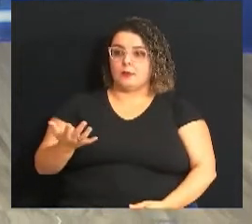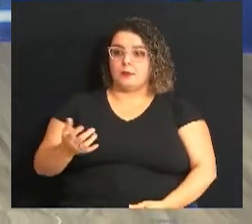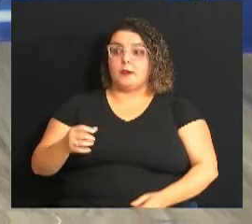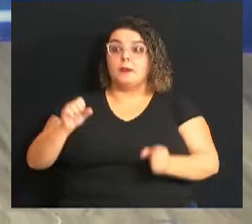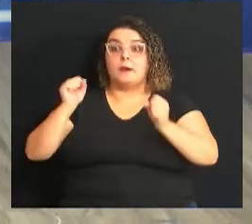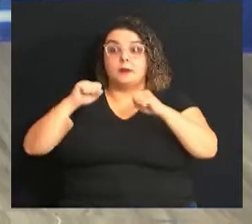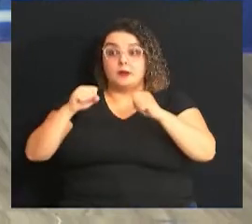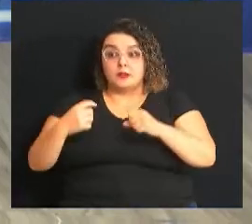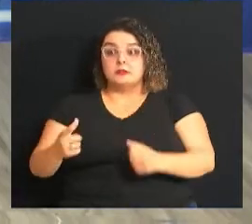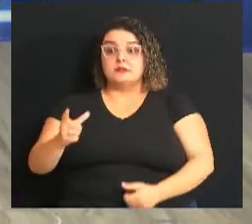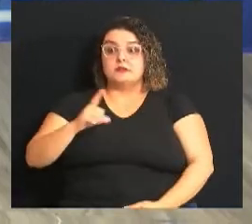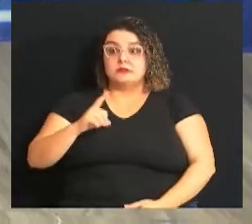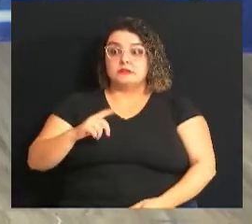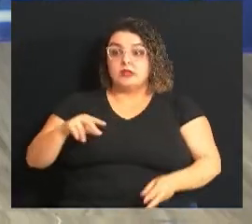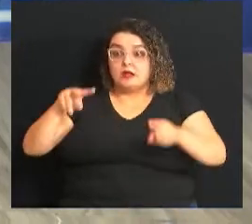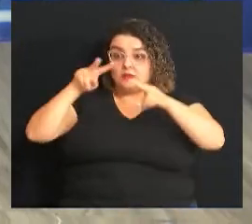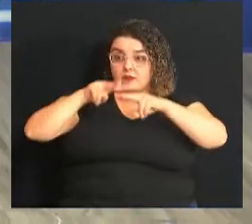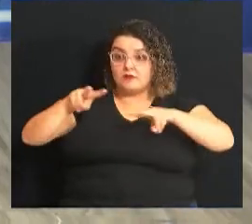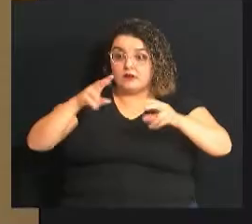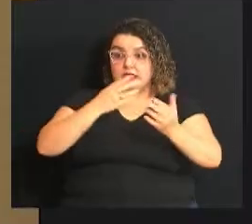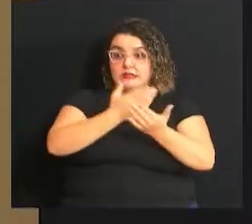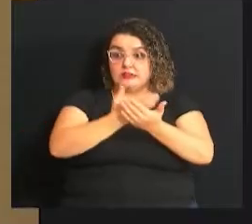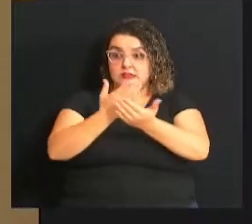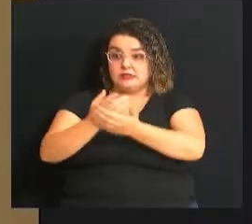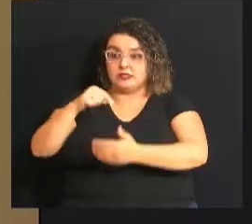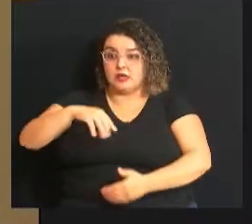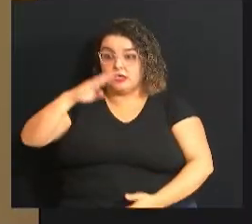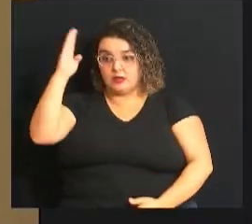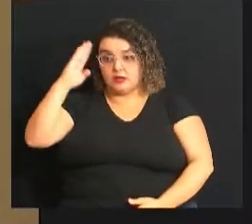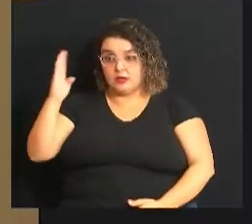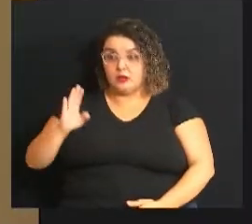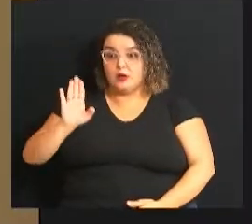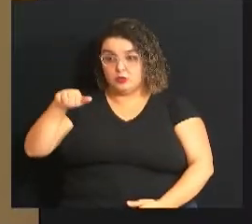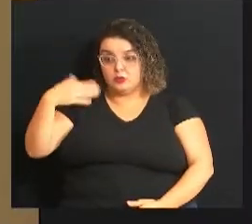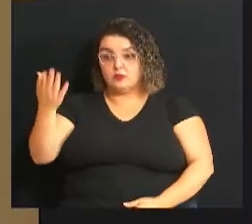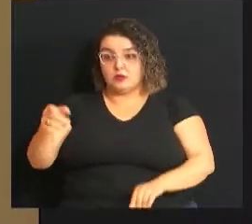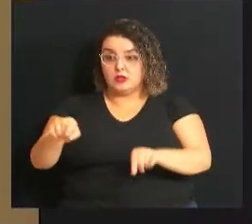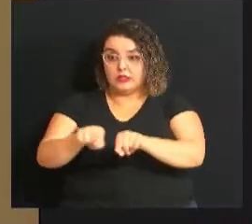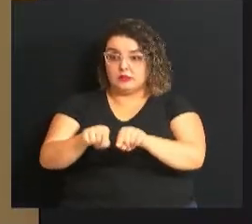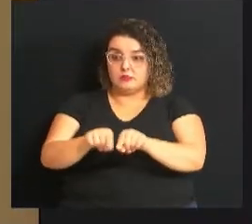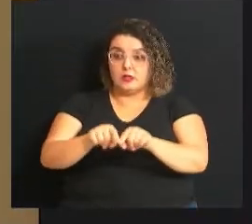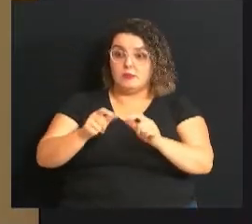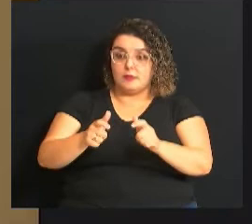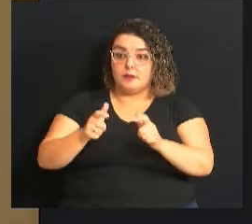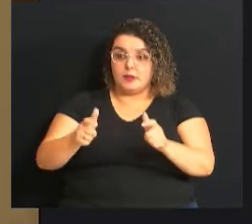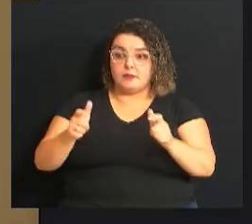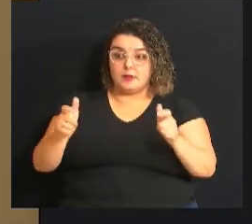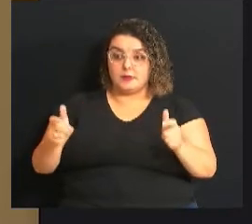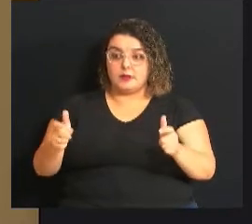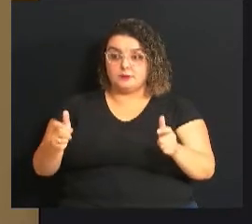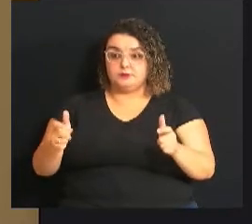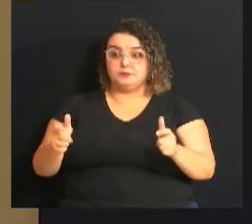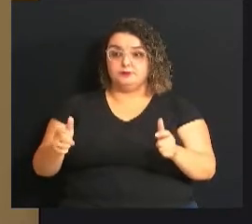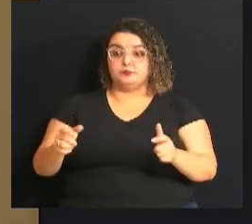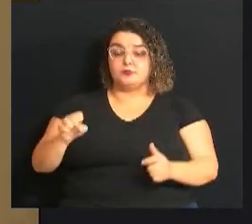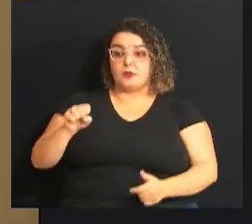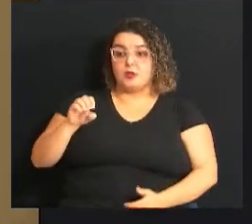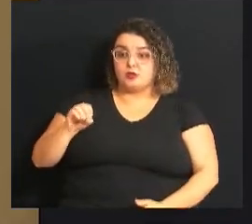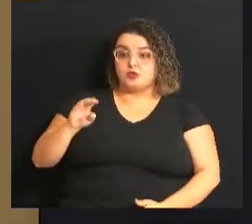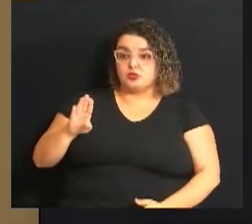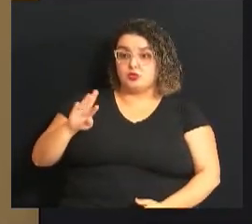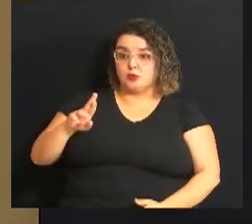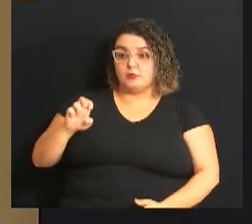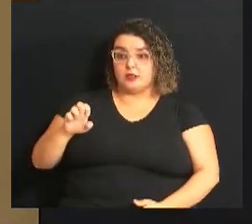Sim, a gente tem visto uns estudos, tanto aqui no Brasil quanto fora, um aumento importante na prevalência de sobrepeso na infância,